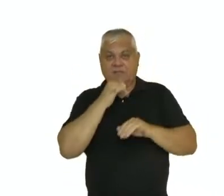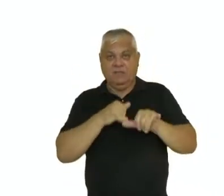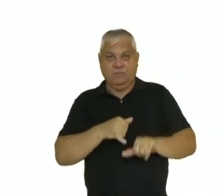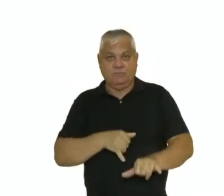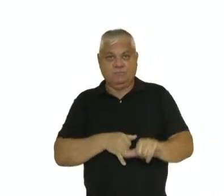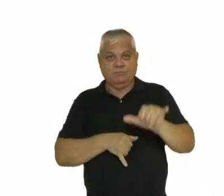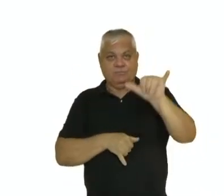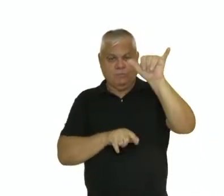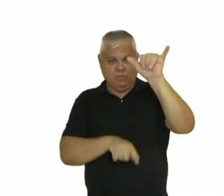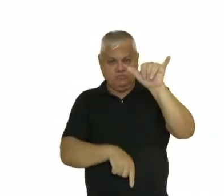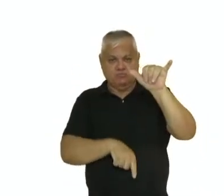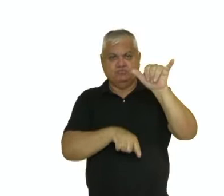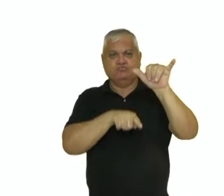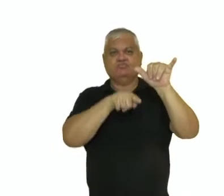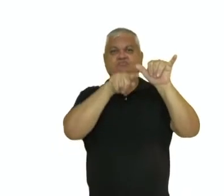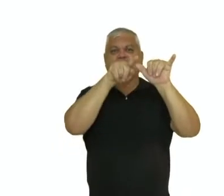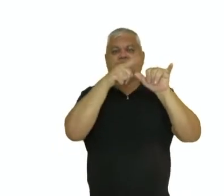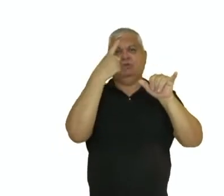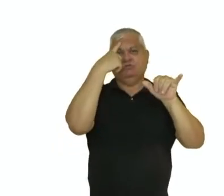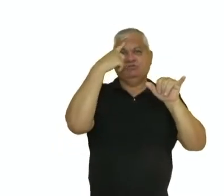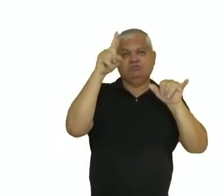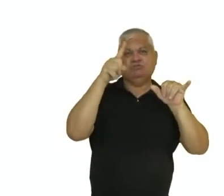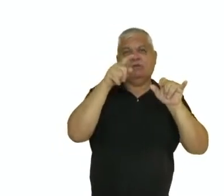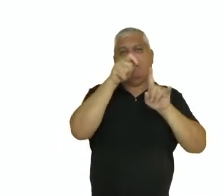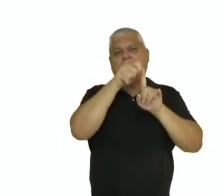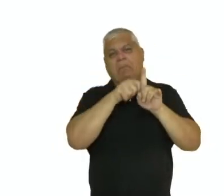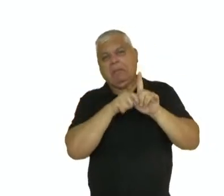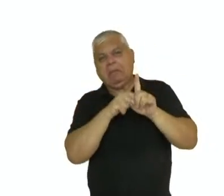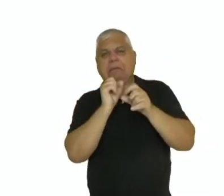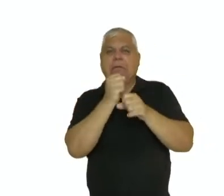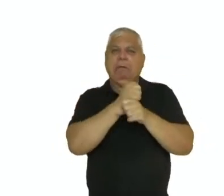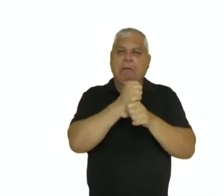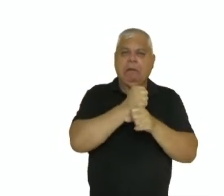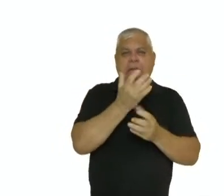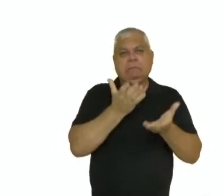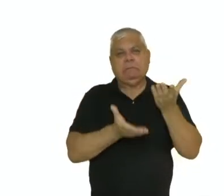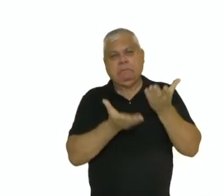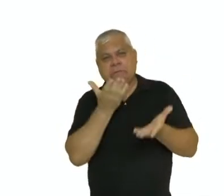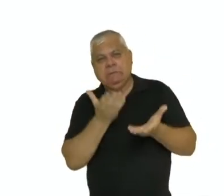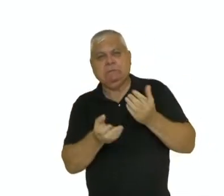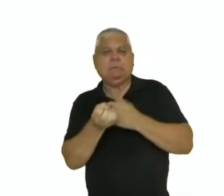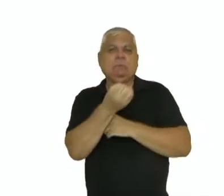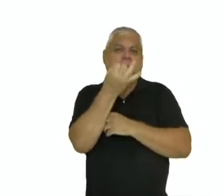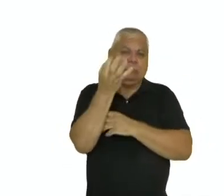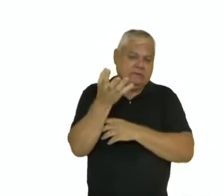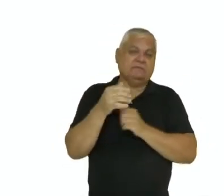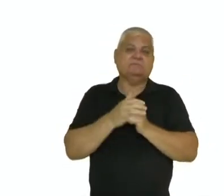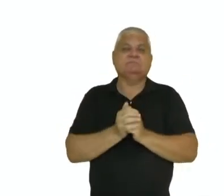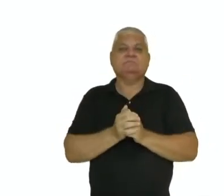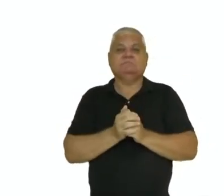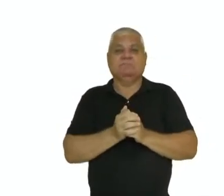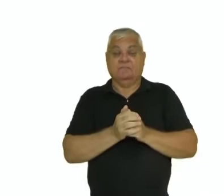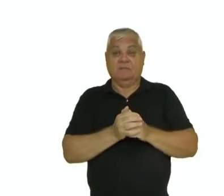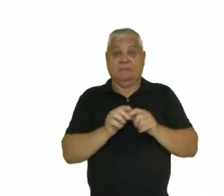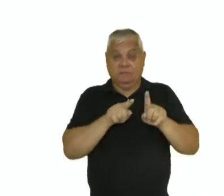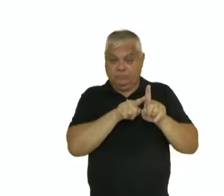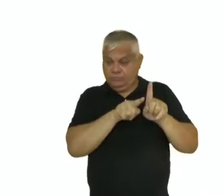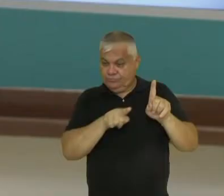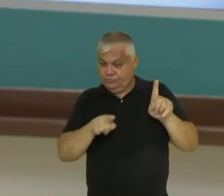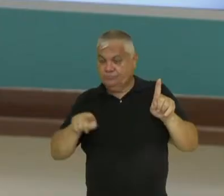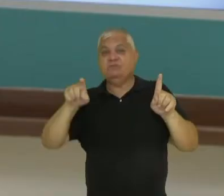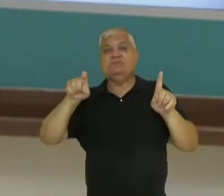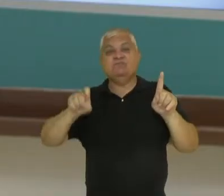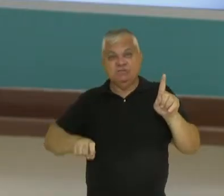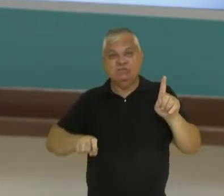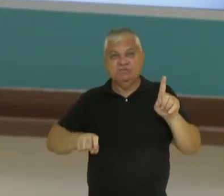vai indicar dias, meses, quantidade, gramas ou quilos, dependendo do que você quer ver. O outro título do eixo X